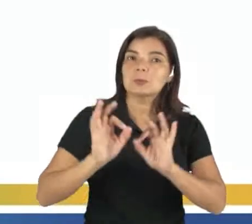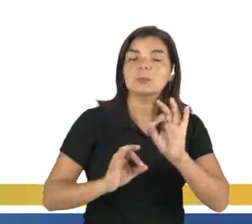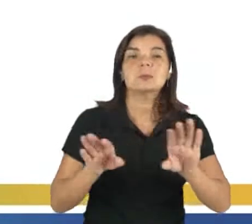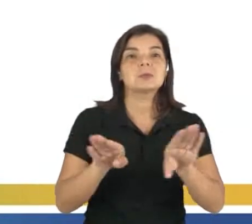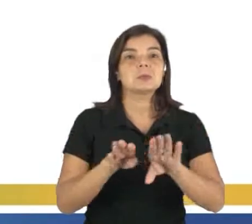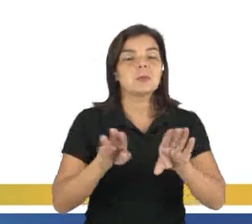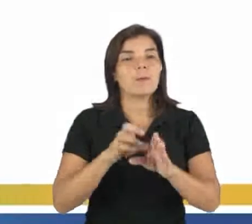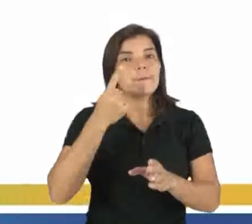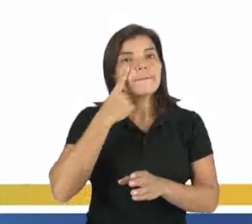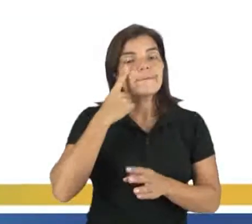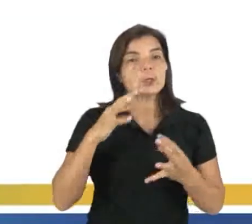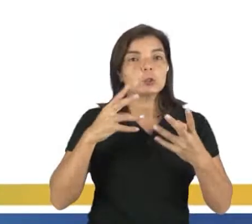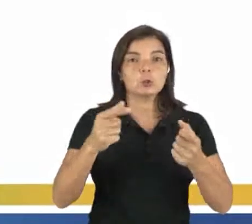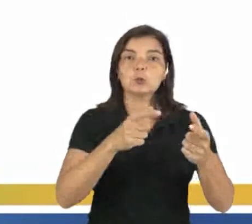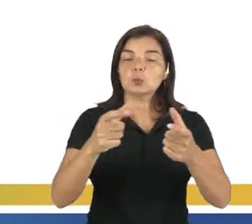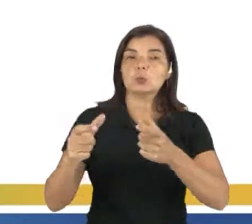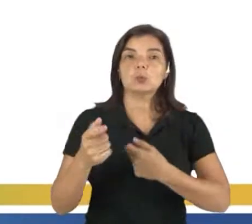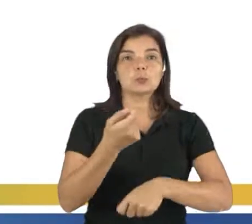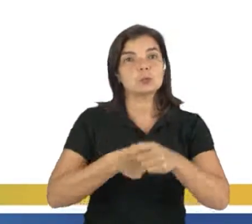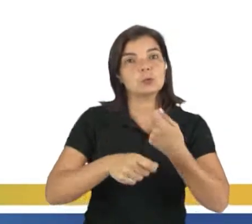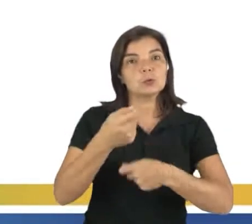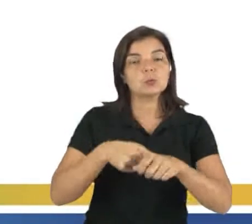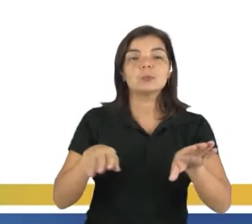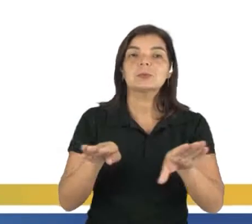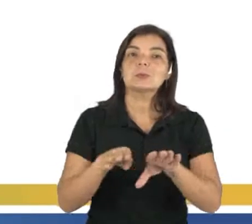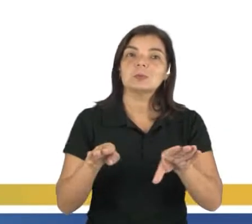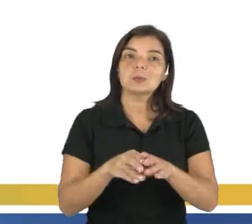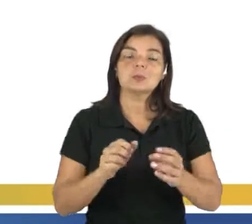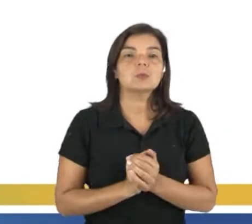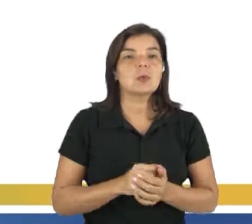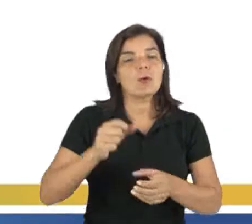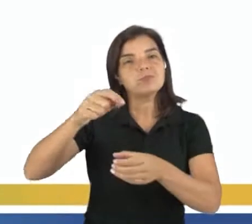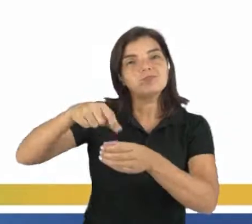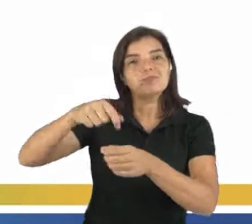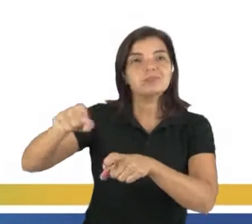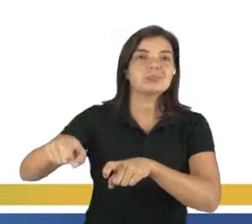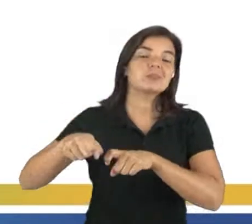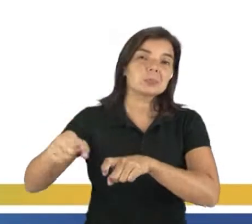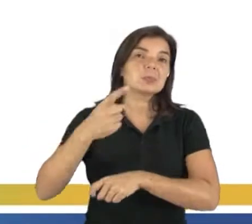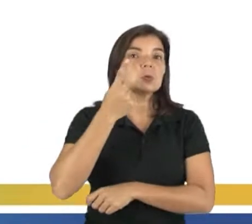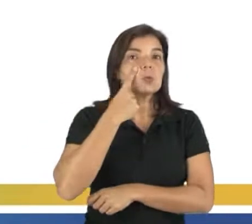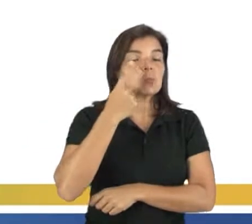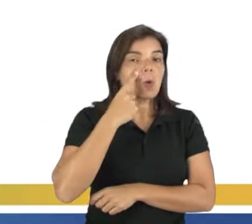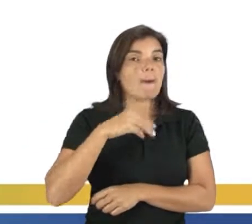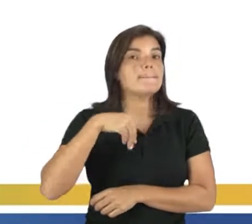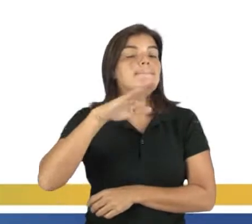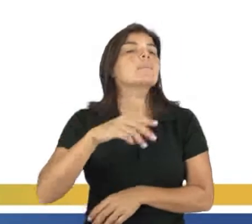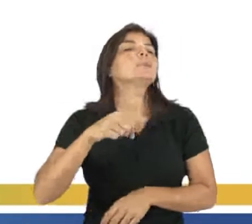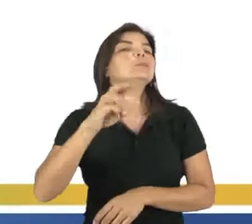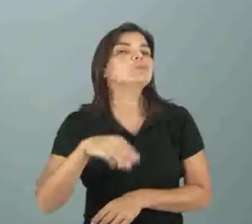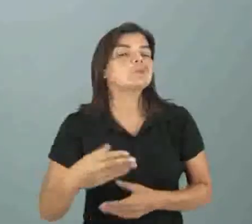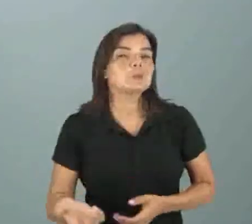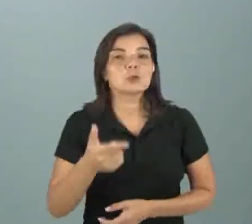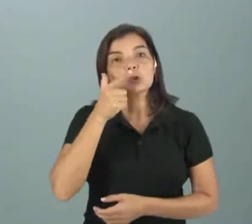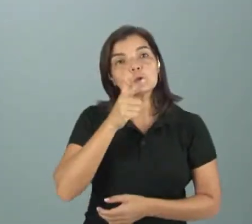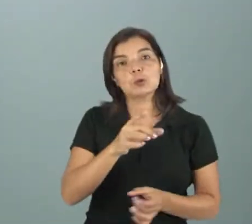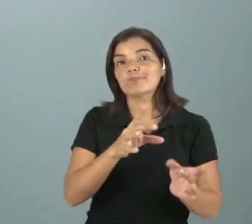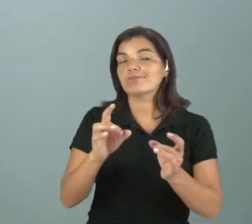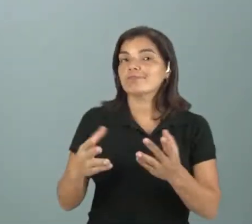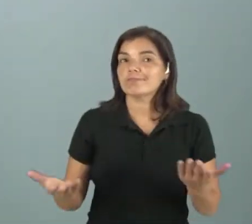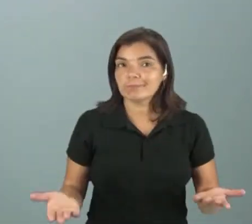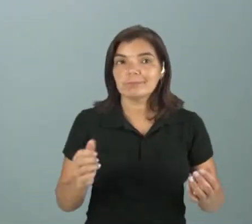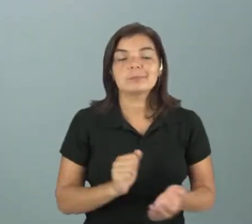que refletiu em todos os setores da economia, inclusive na produção agrícola. Você vai produzir muito para quem? Se você não tem para quem